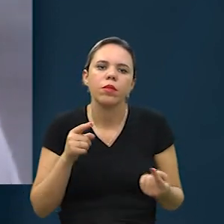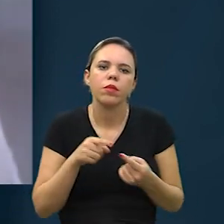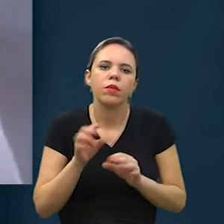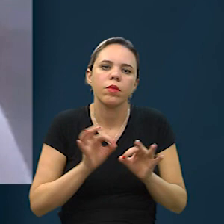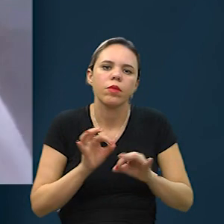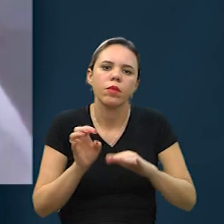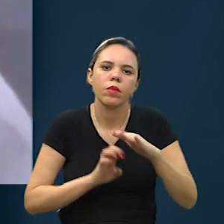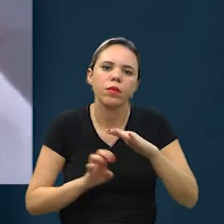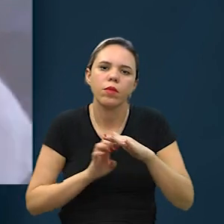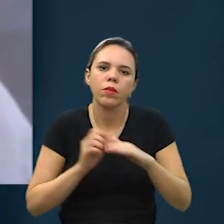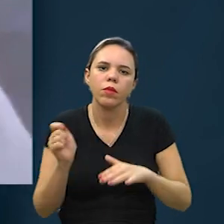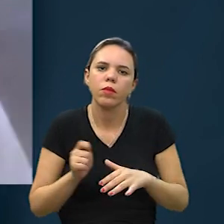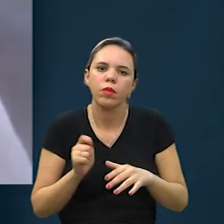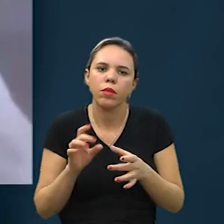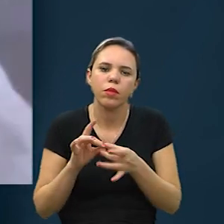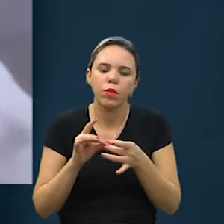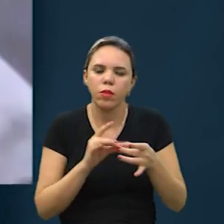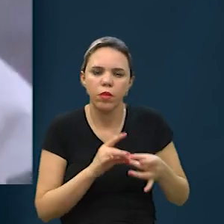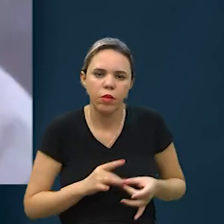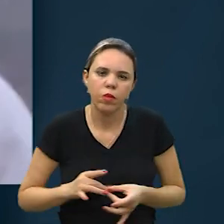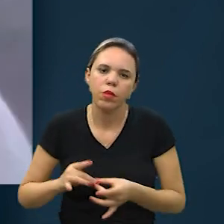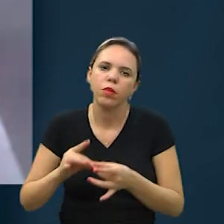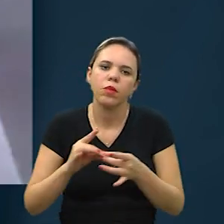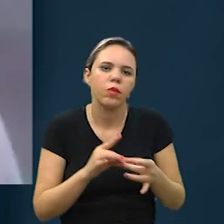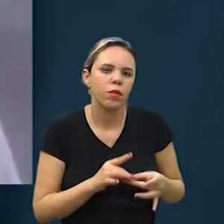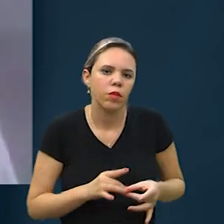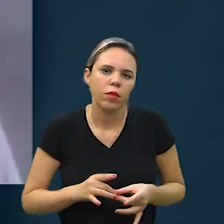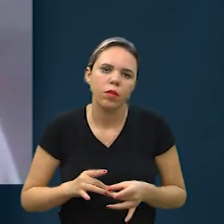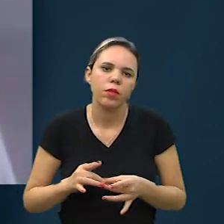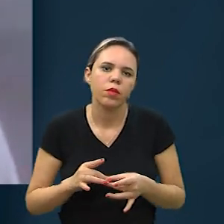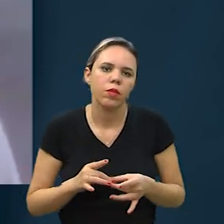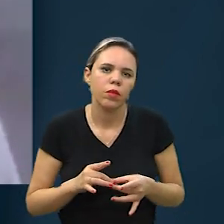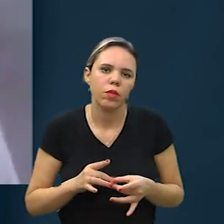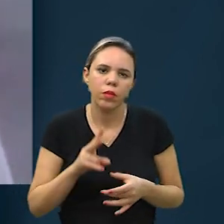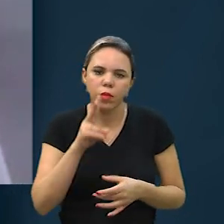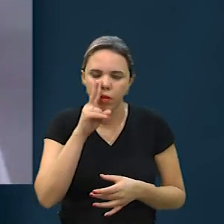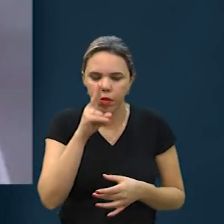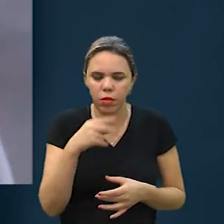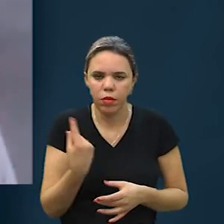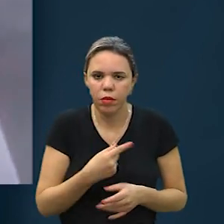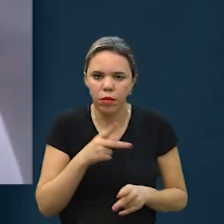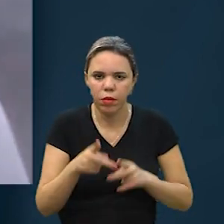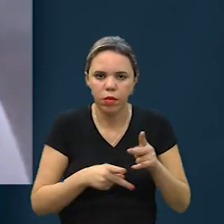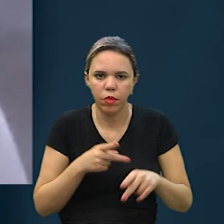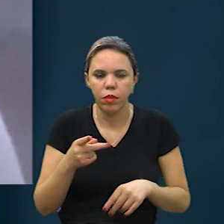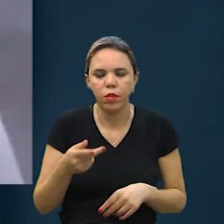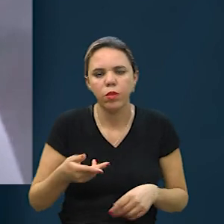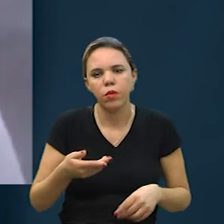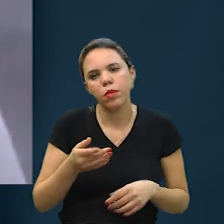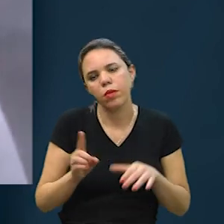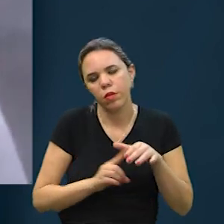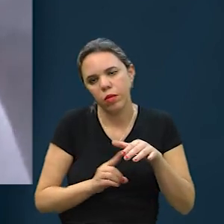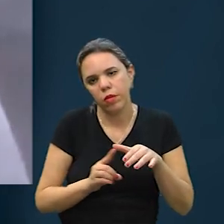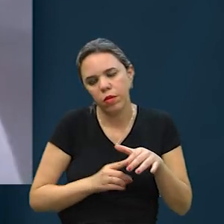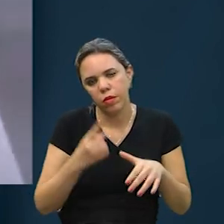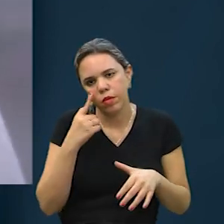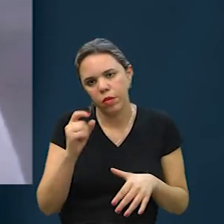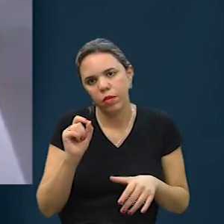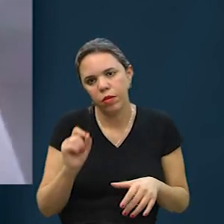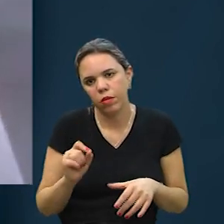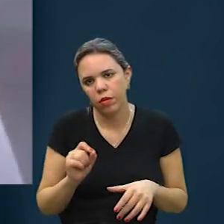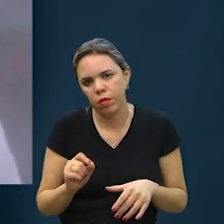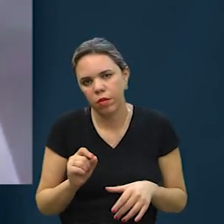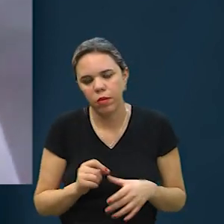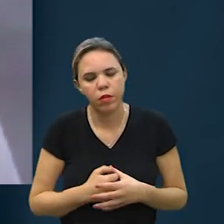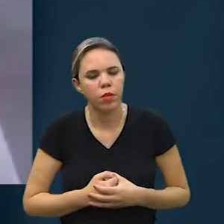das organizações, de nos juntarmos, de nos fortalecermos enquanto público consumidor. O